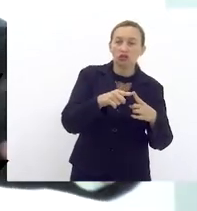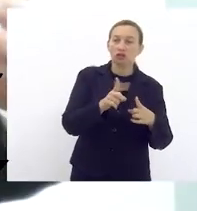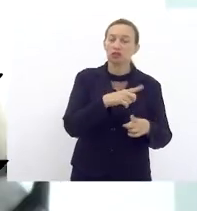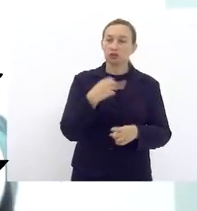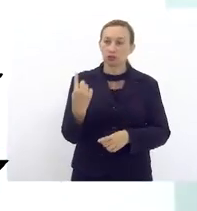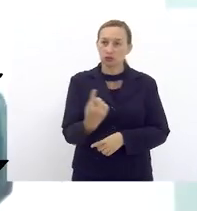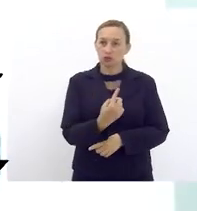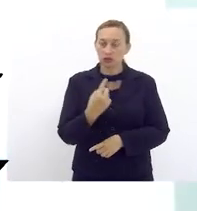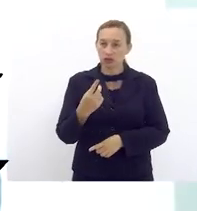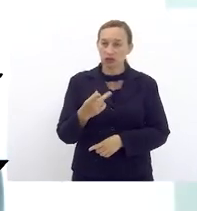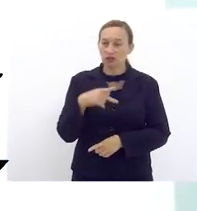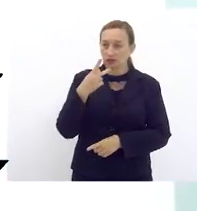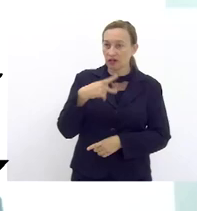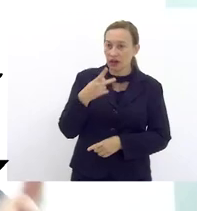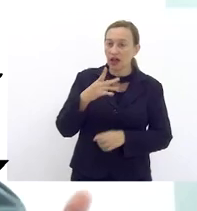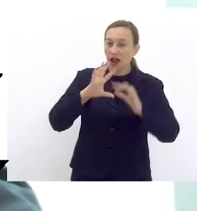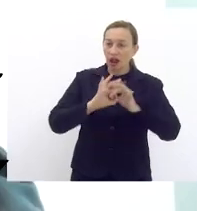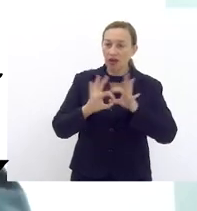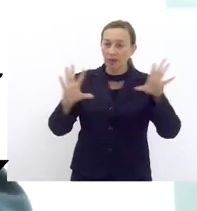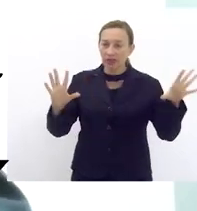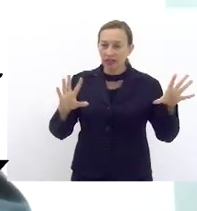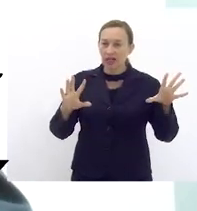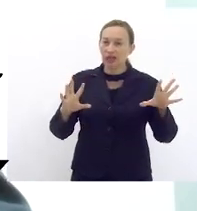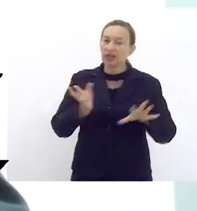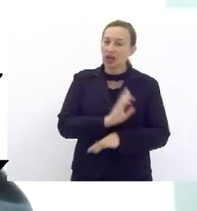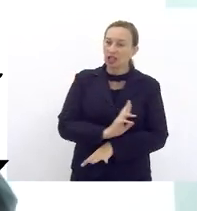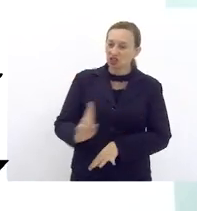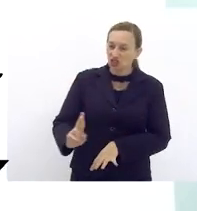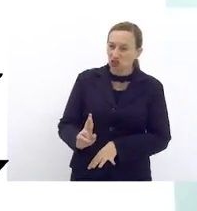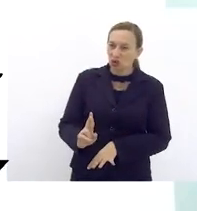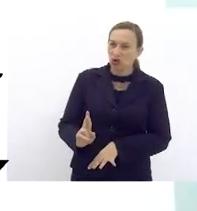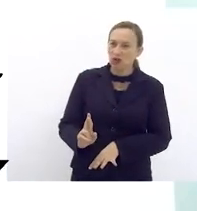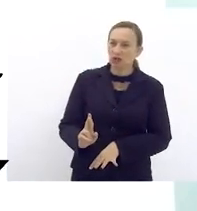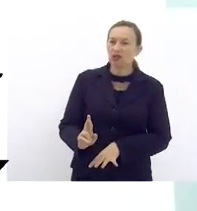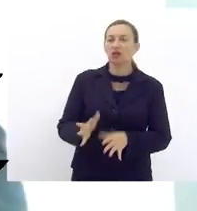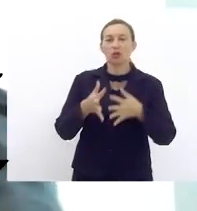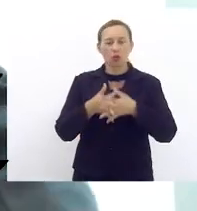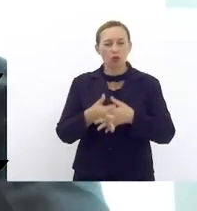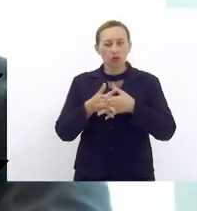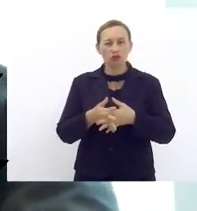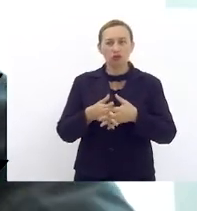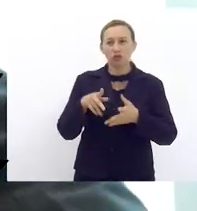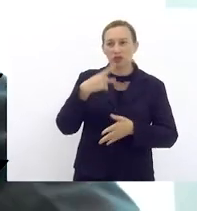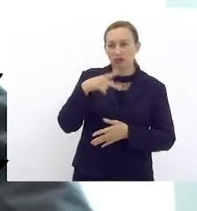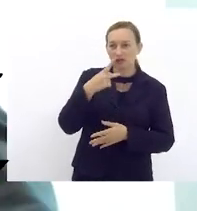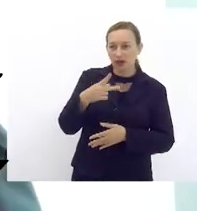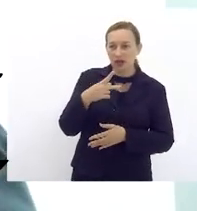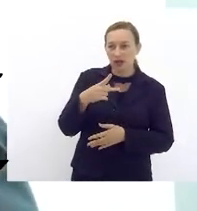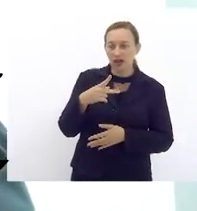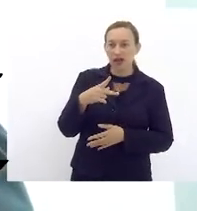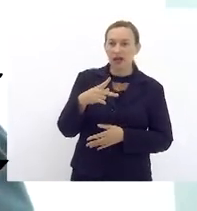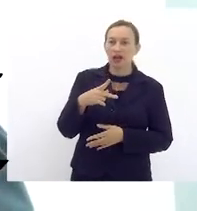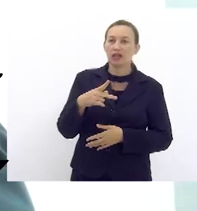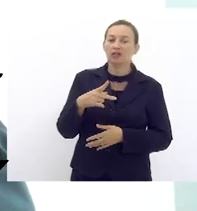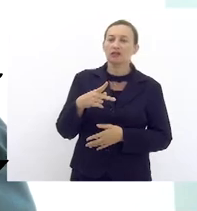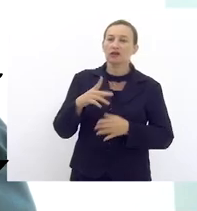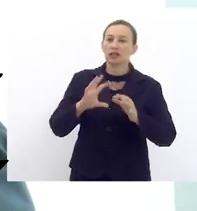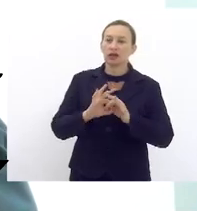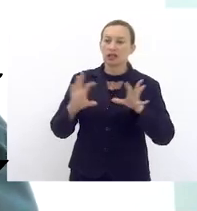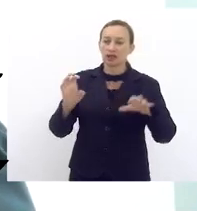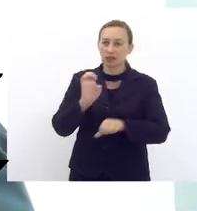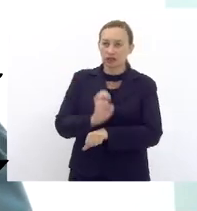e eu diria que a liberdade religiosa e eu acho que há uma certa confusão quando se fala sobre a laicidade é do estado